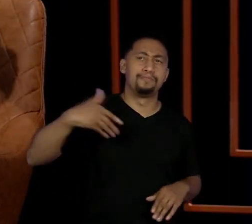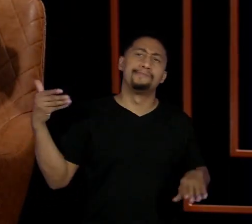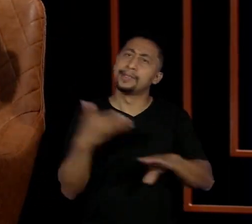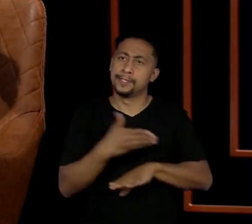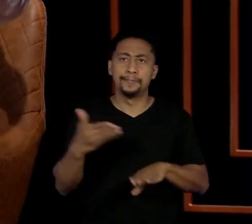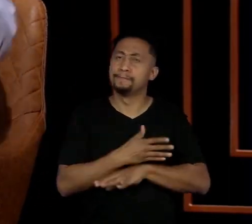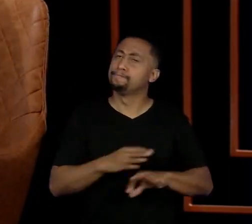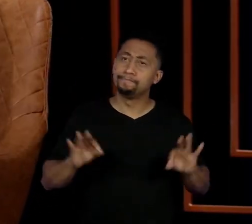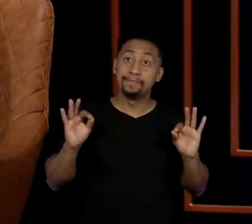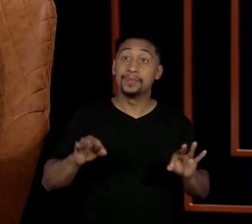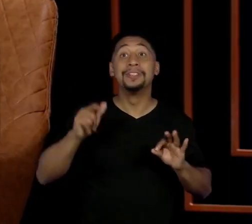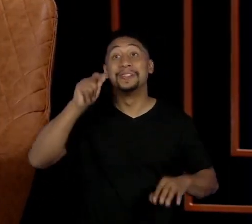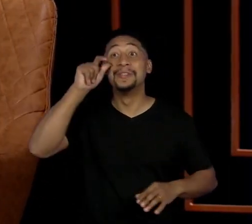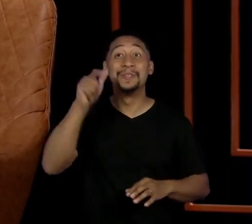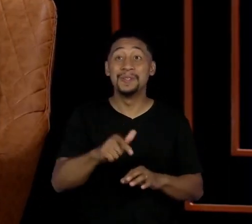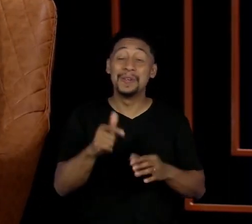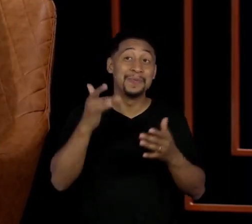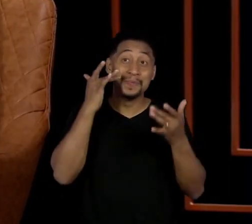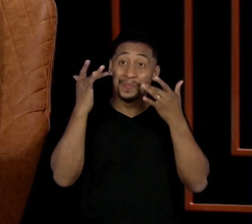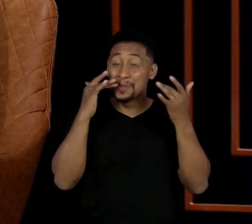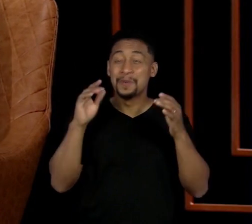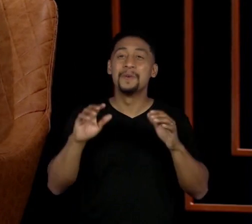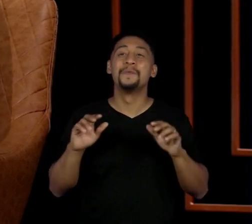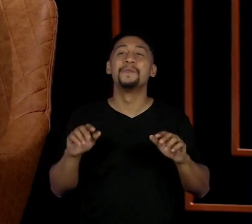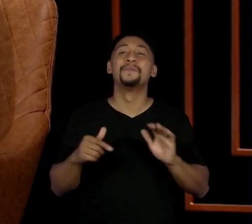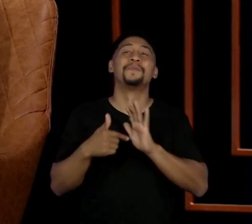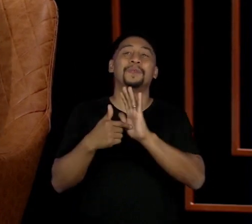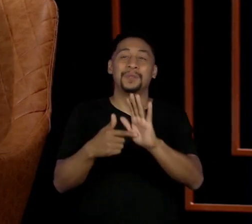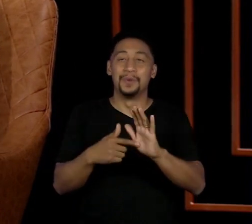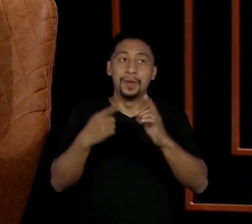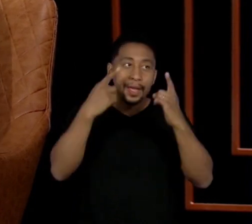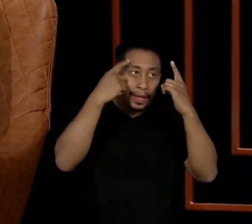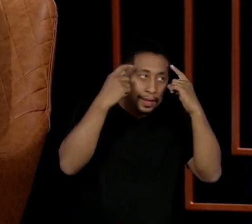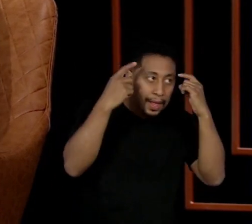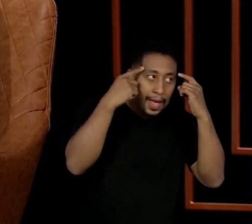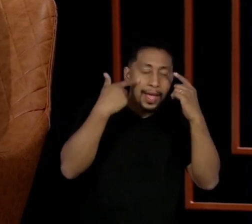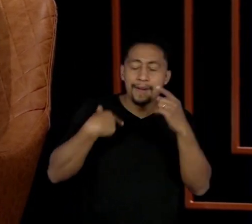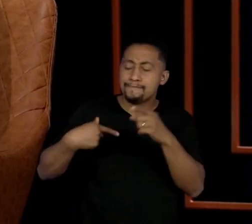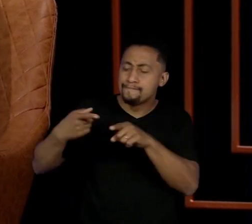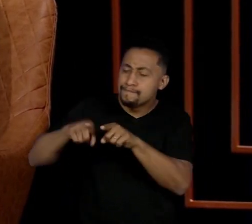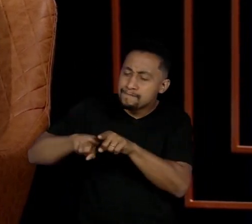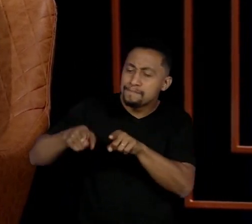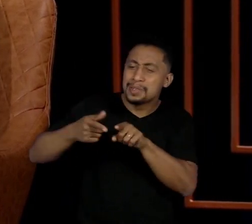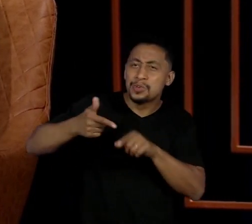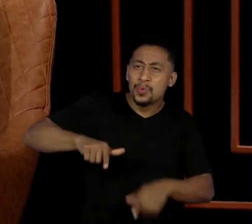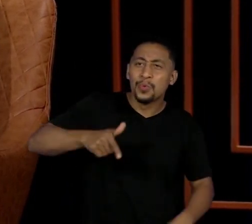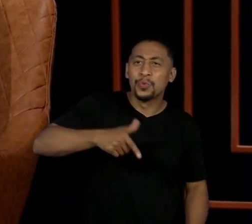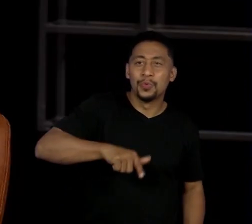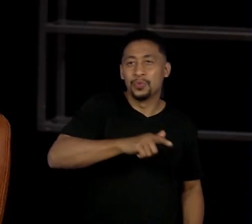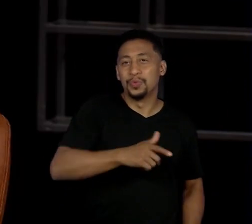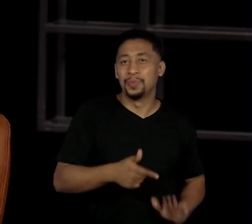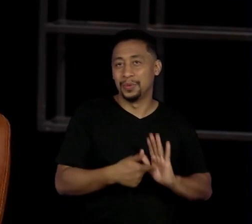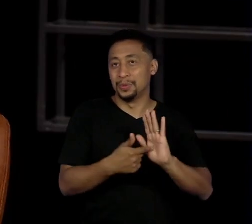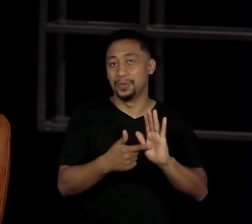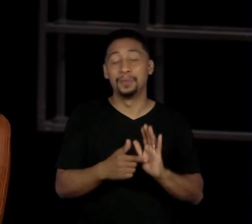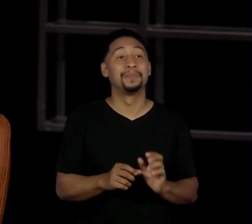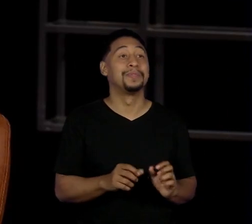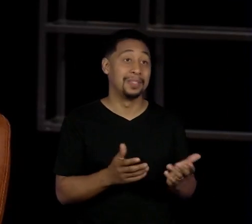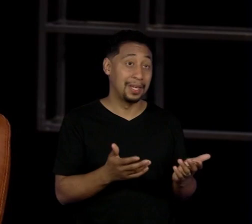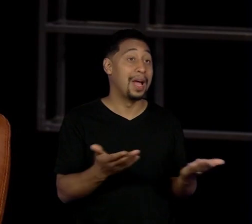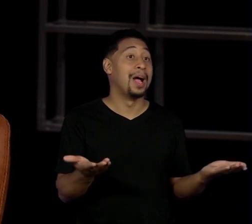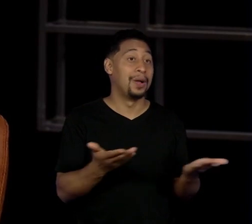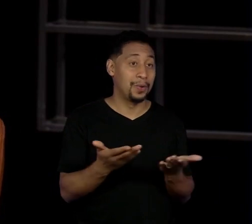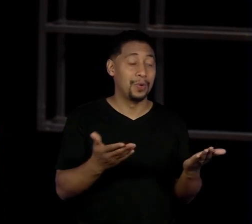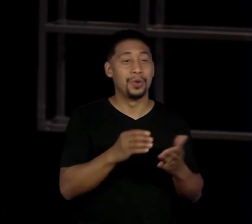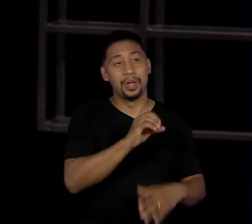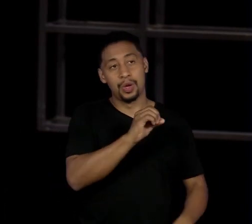o interessante do espetáculo, que é o Ideias Repetições, nosso espetáculo de formatura. Vamos falar, então, do Otávio